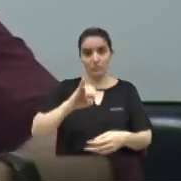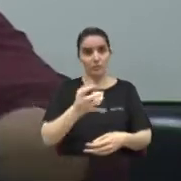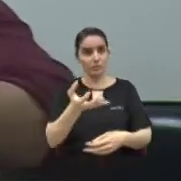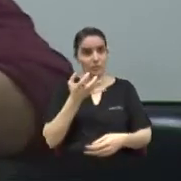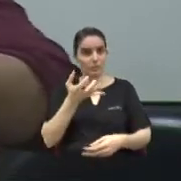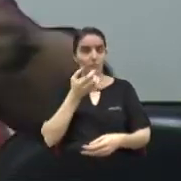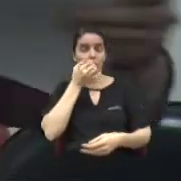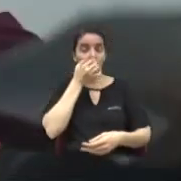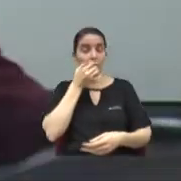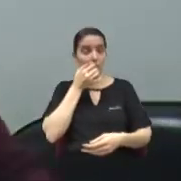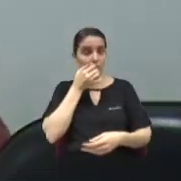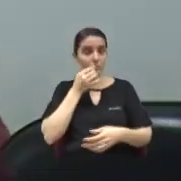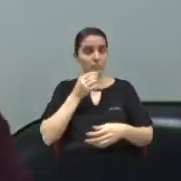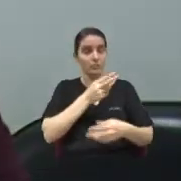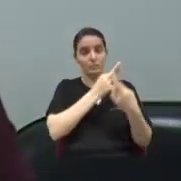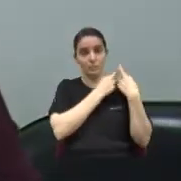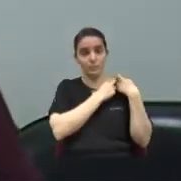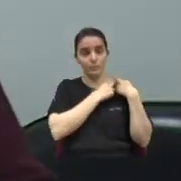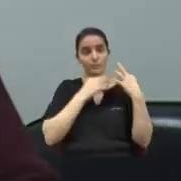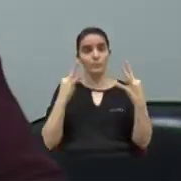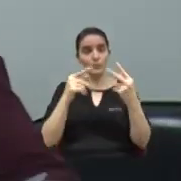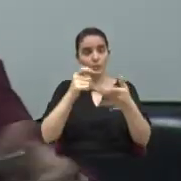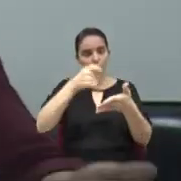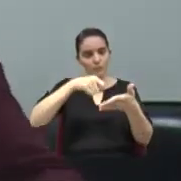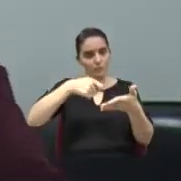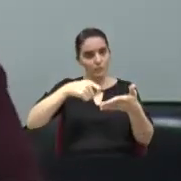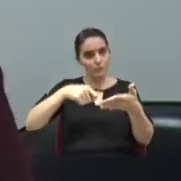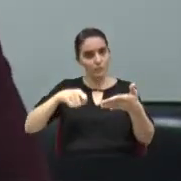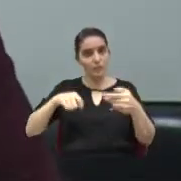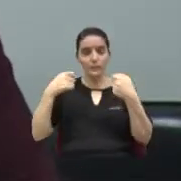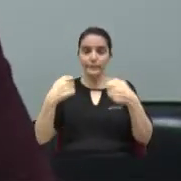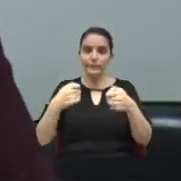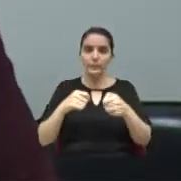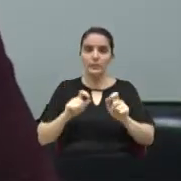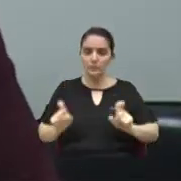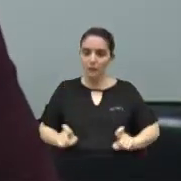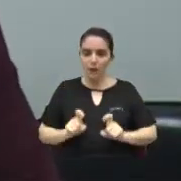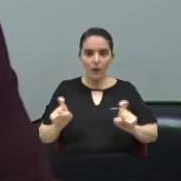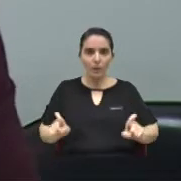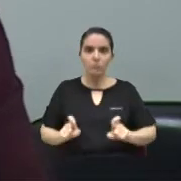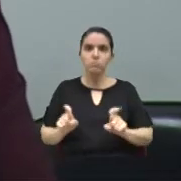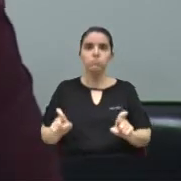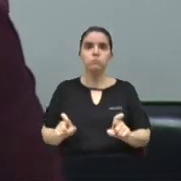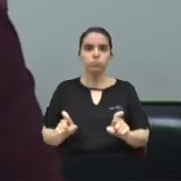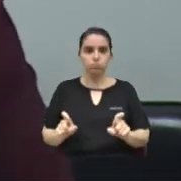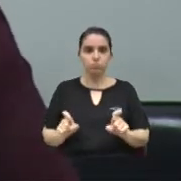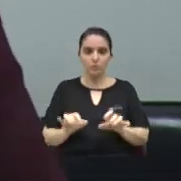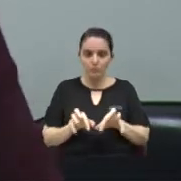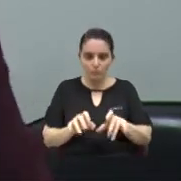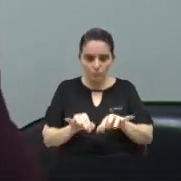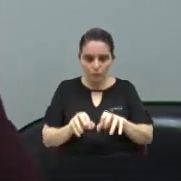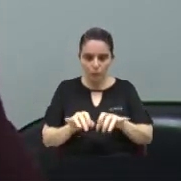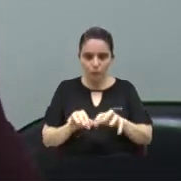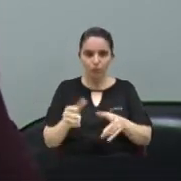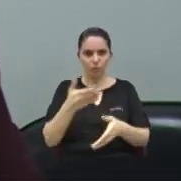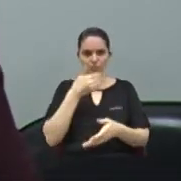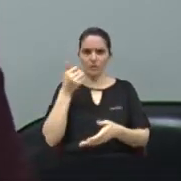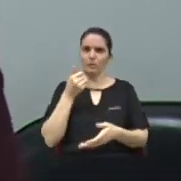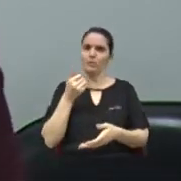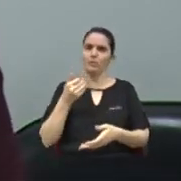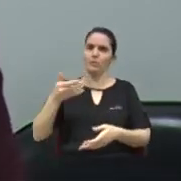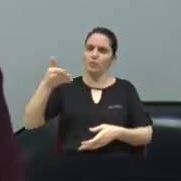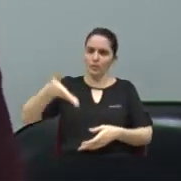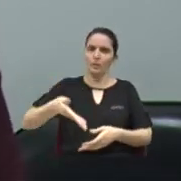isso daí, e eu vou passar para todo mundo assinar, para a gente pedir informatização. É inconcebível no tempo que nós